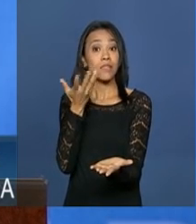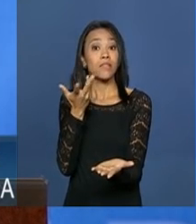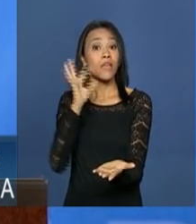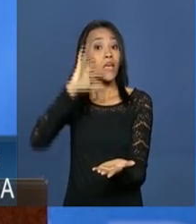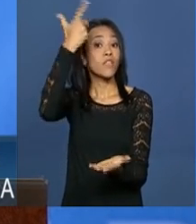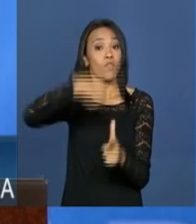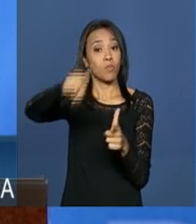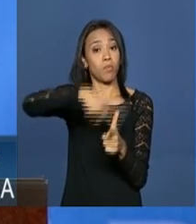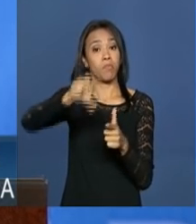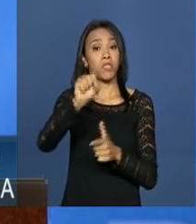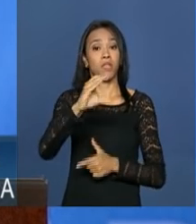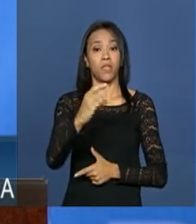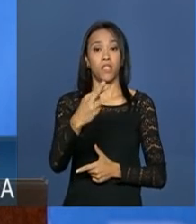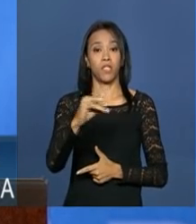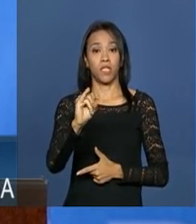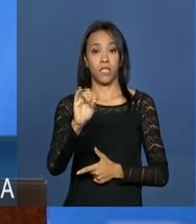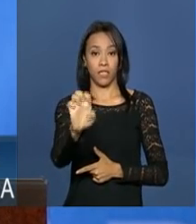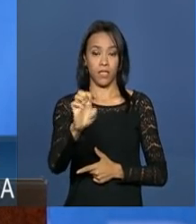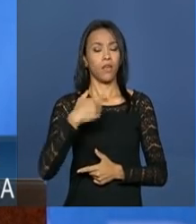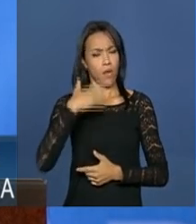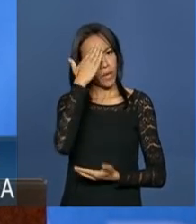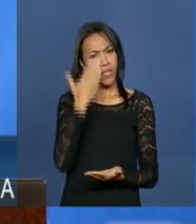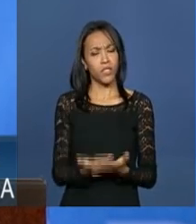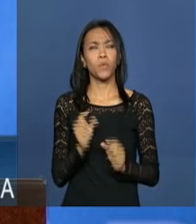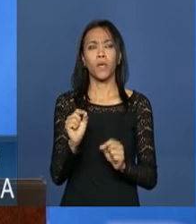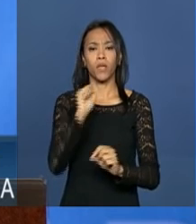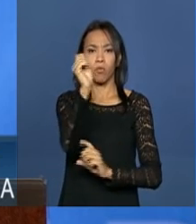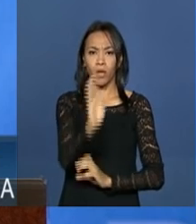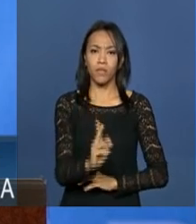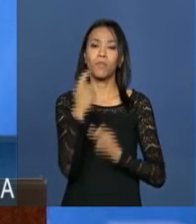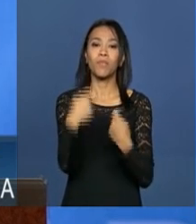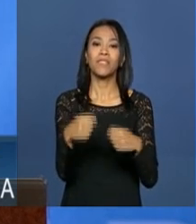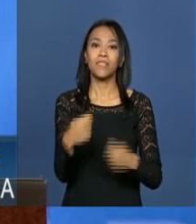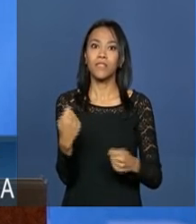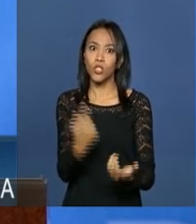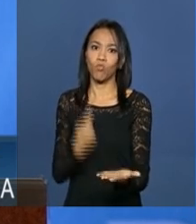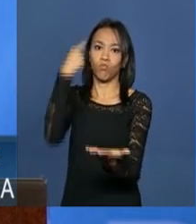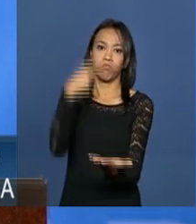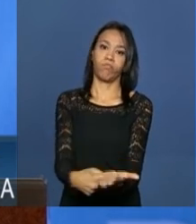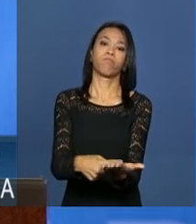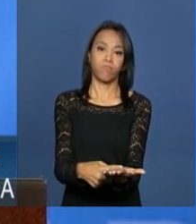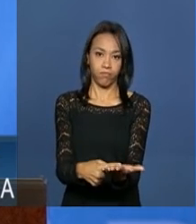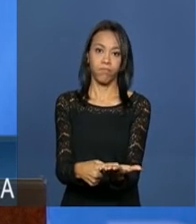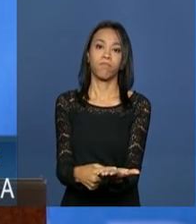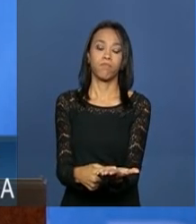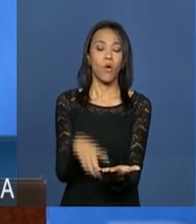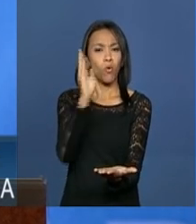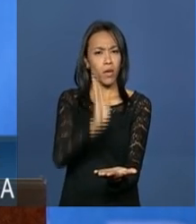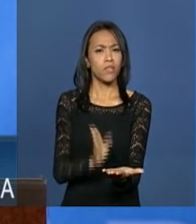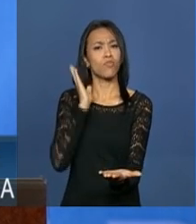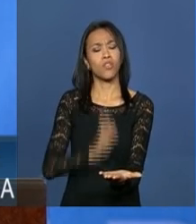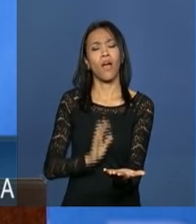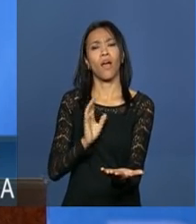Aliás, acredito que o Brasil hoje precisa de um grande pacto. O Brasil já